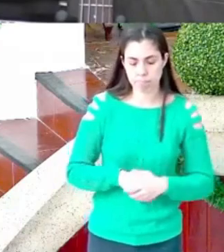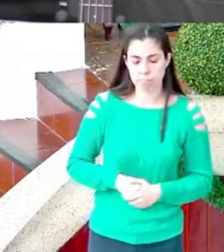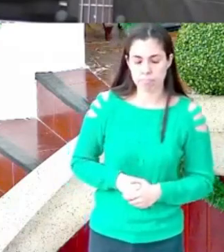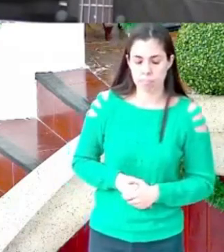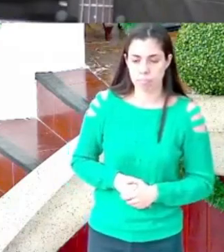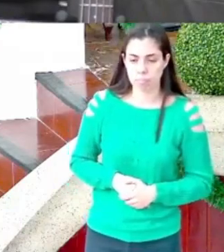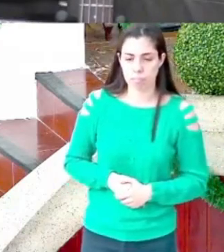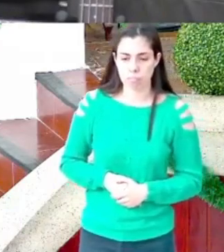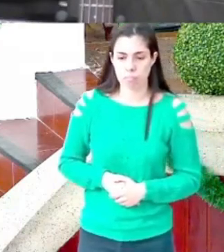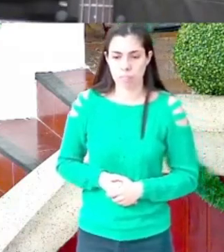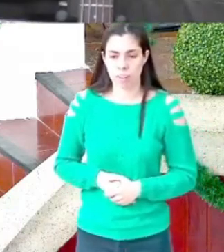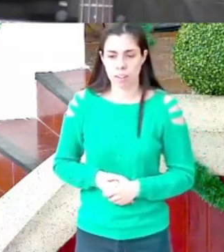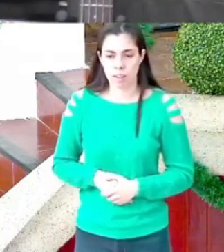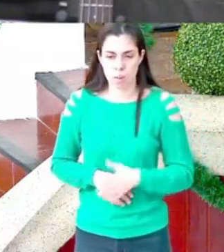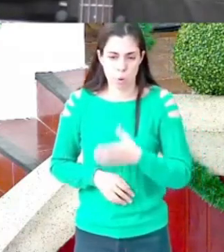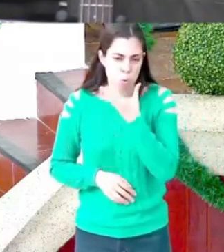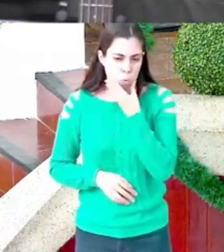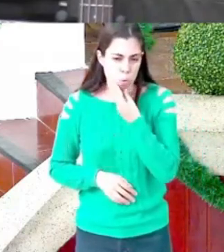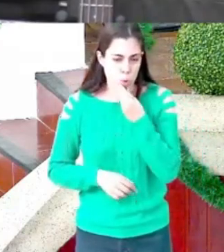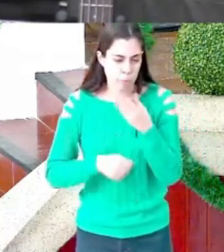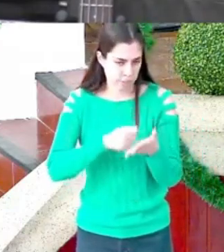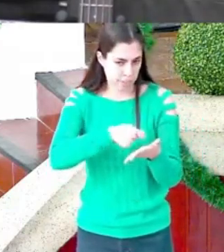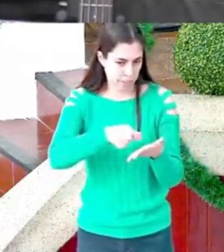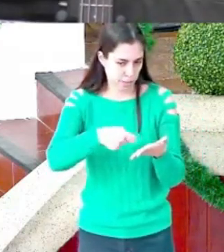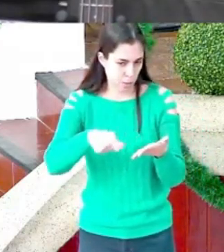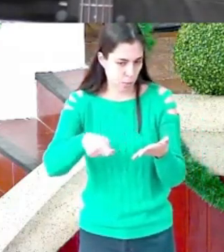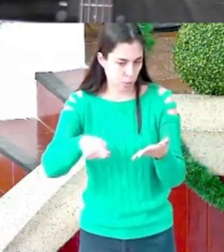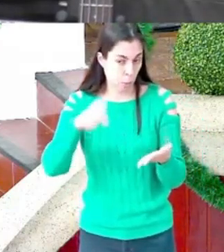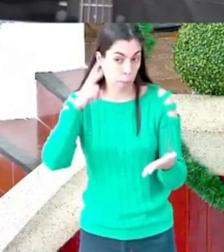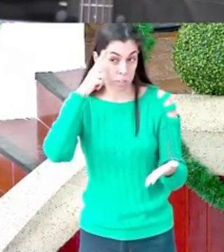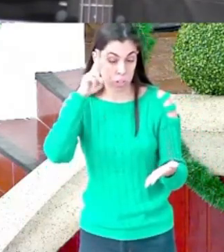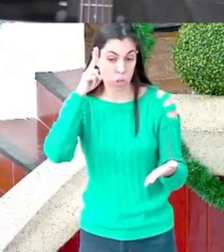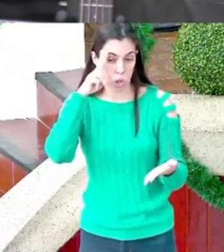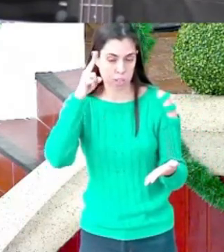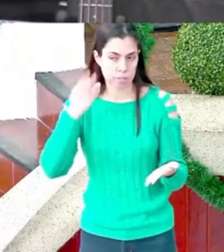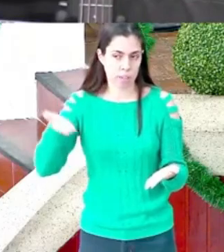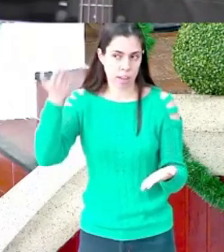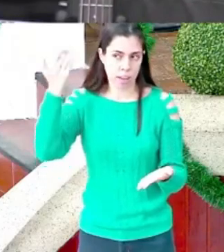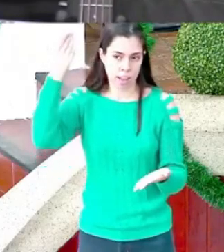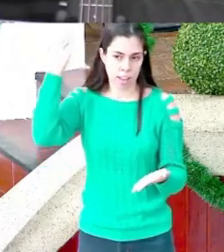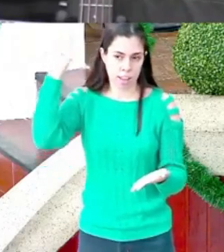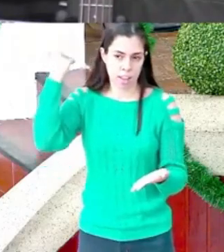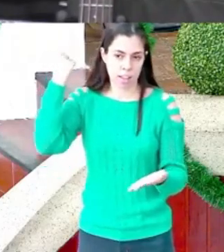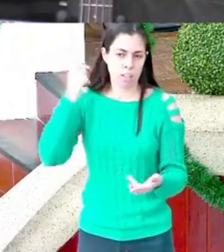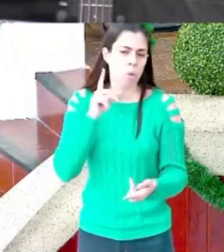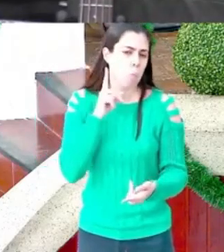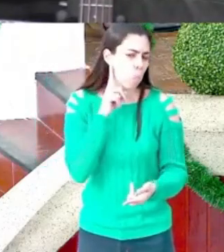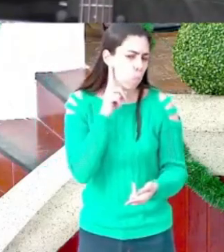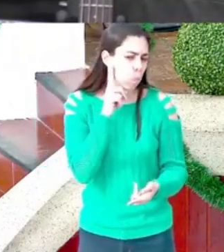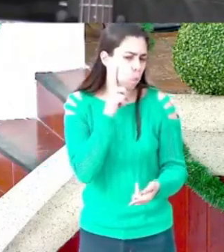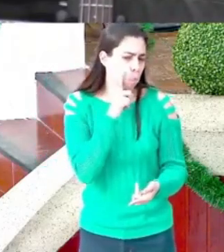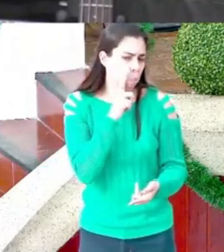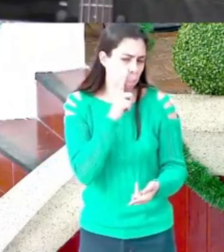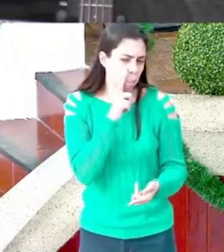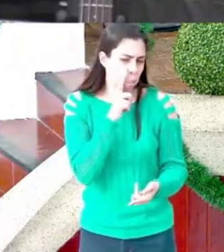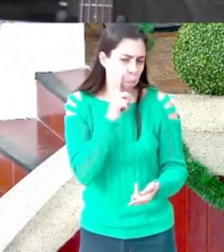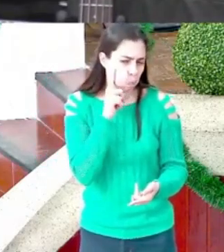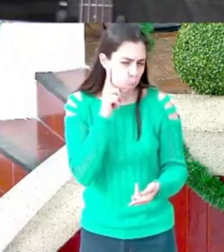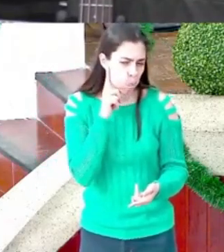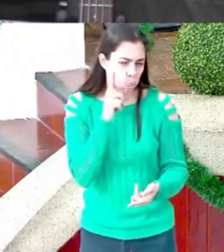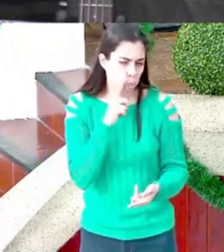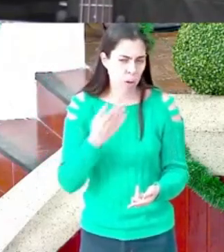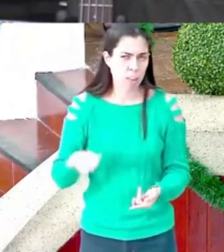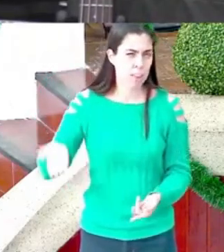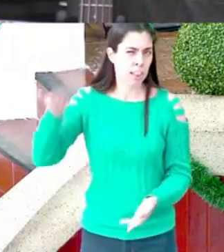chamado Os Guinness, que conta a história sobre os puritanos americanos, aqueles que saíram da Europa na